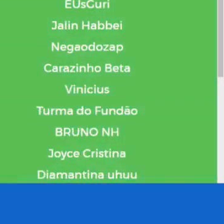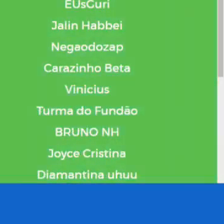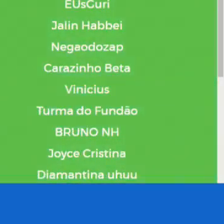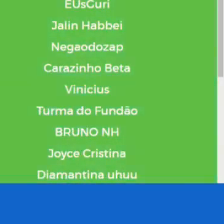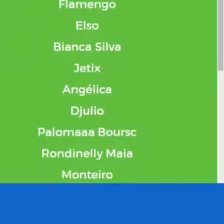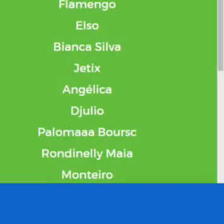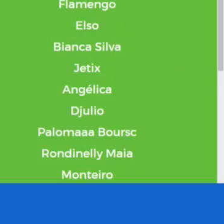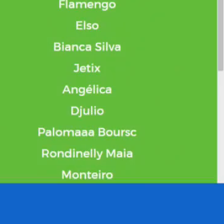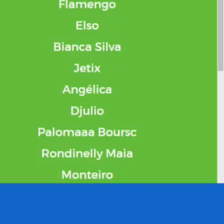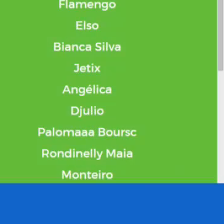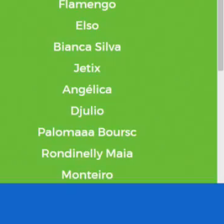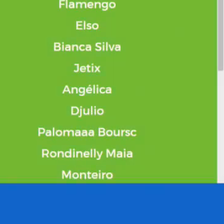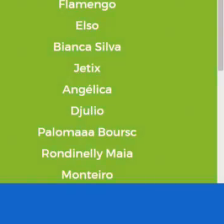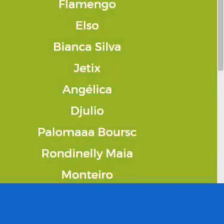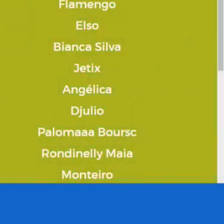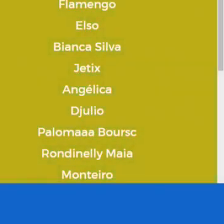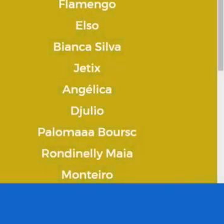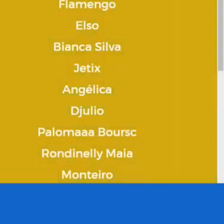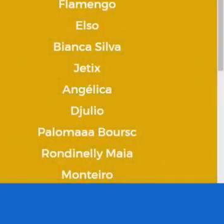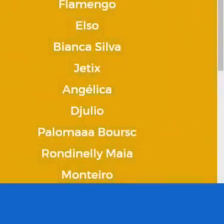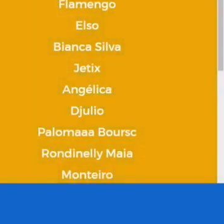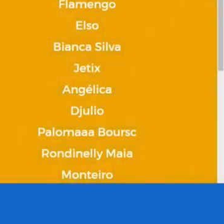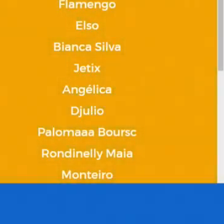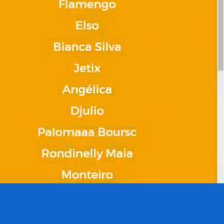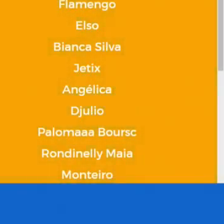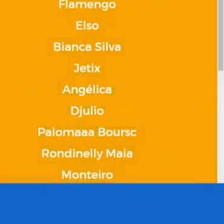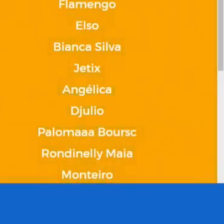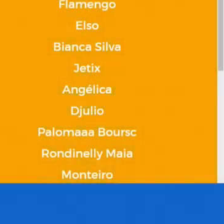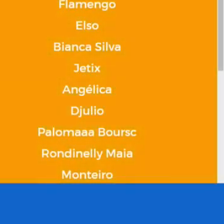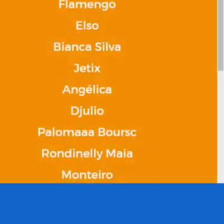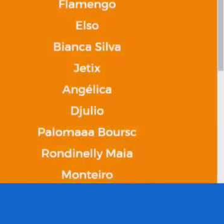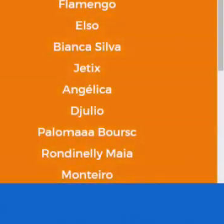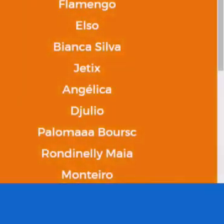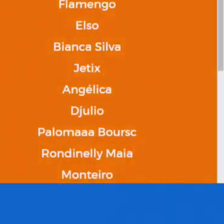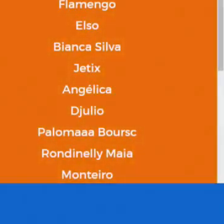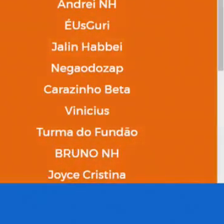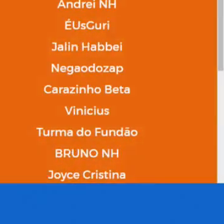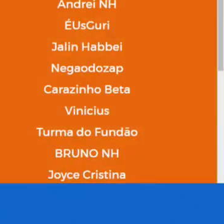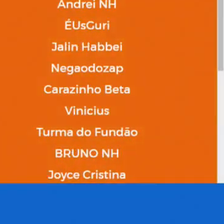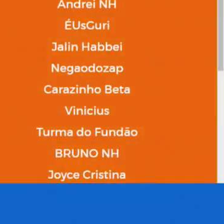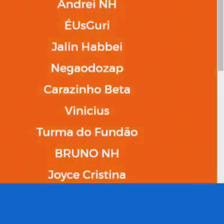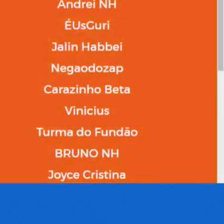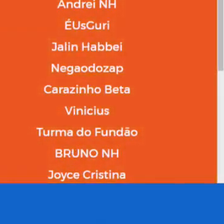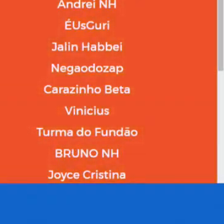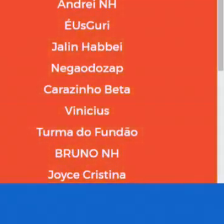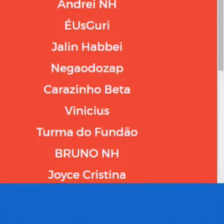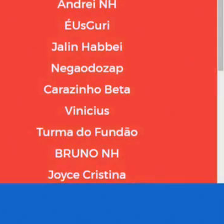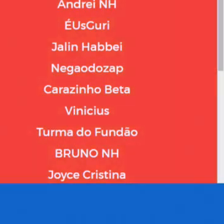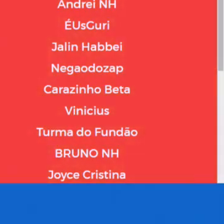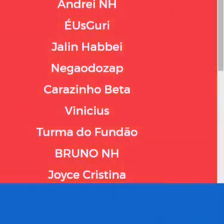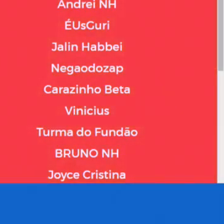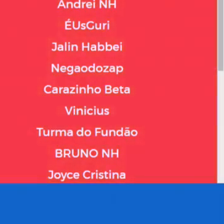manda o nome do seu polo. Eu vi gente até colocando nome de time aí.